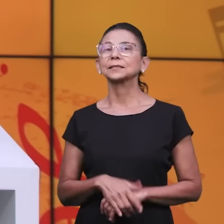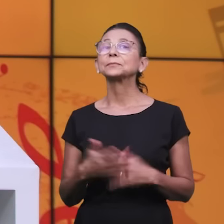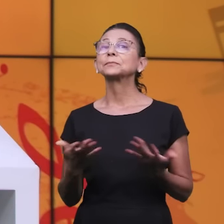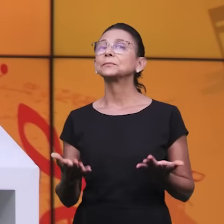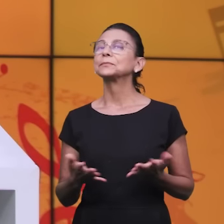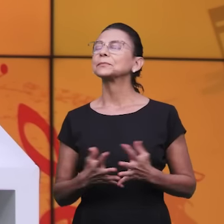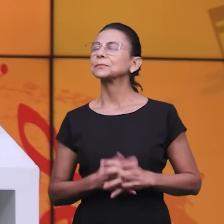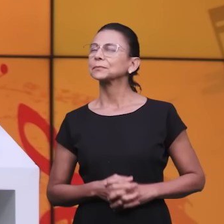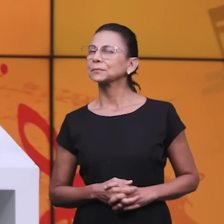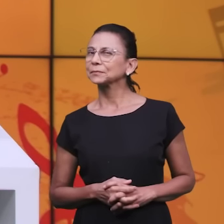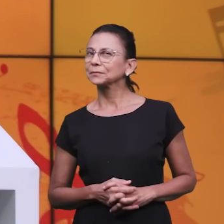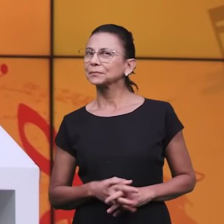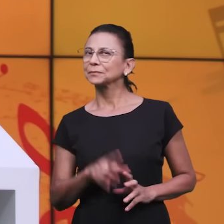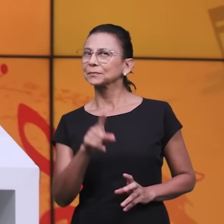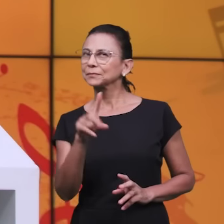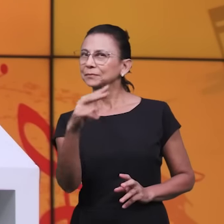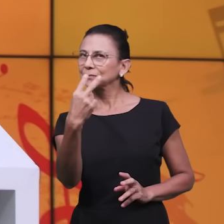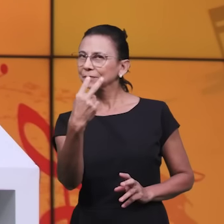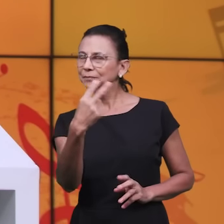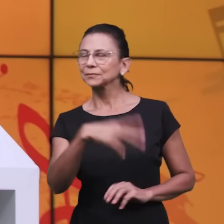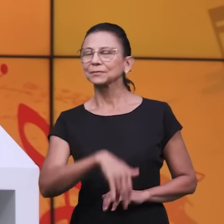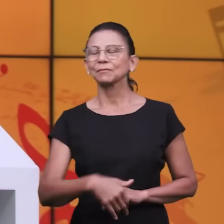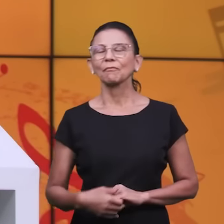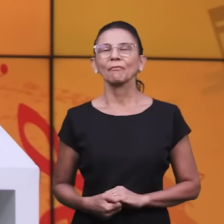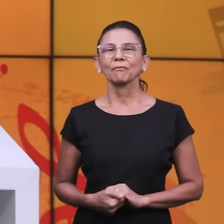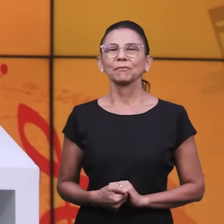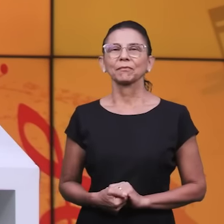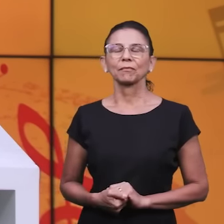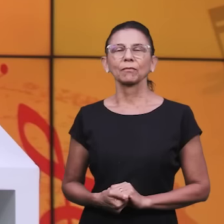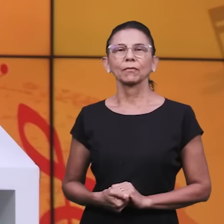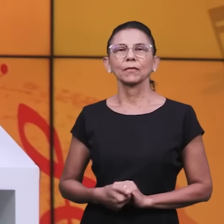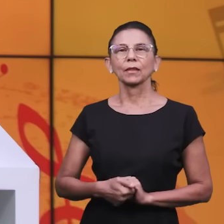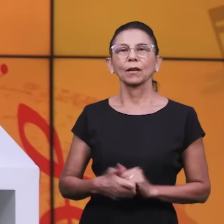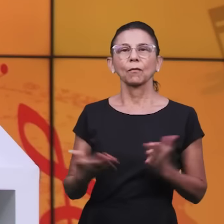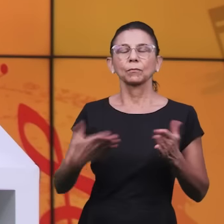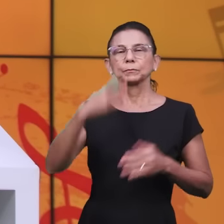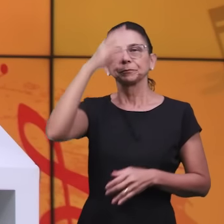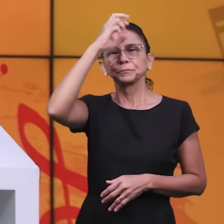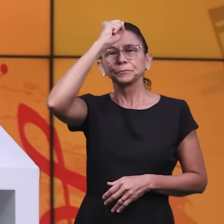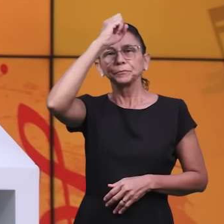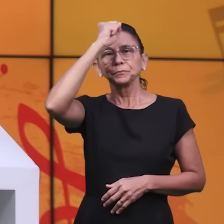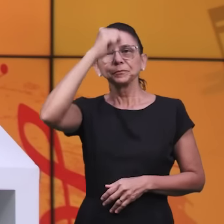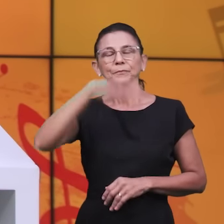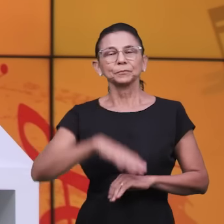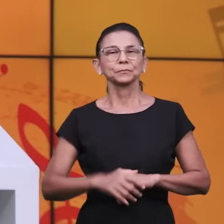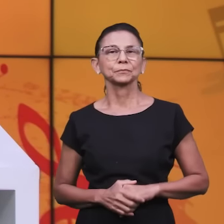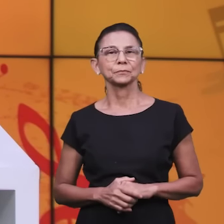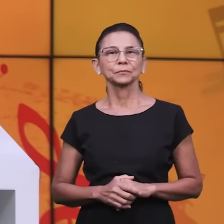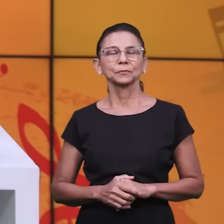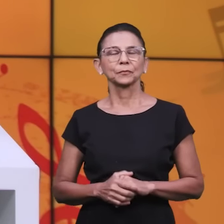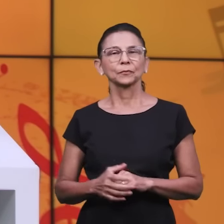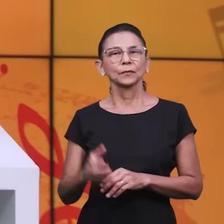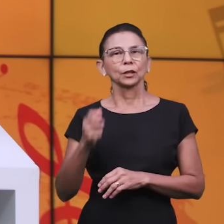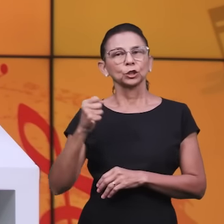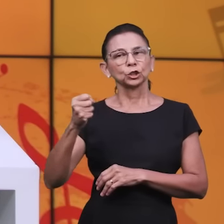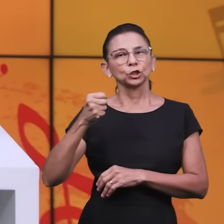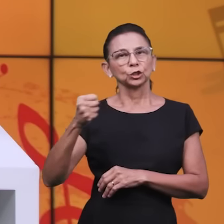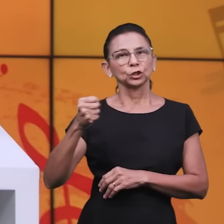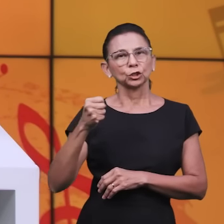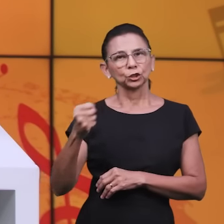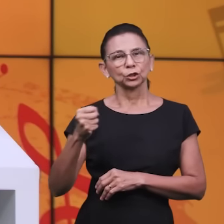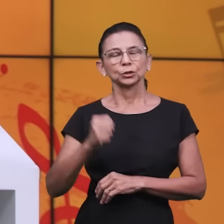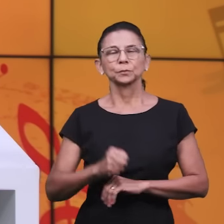chegaram? Eu acho que sim. Hoje nós vamos aprender a tocar o instrumento chocalho no